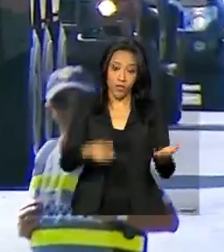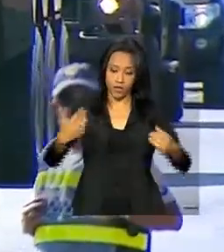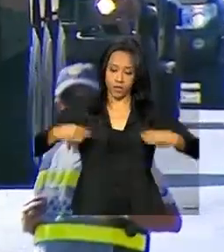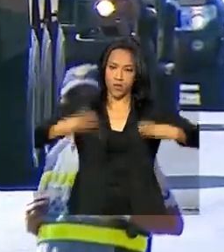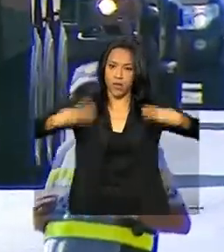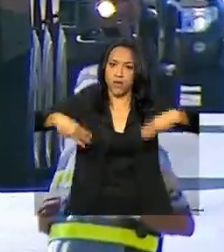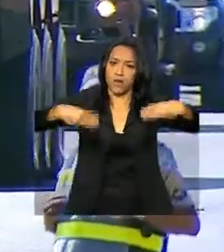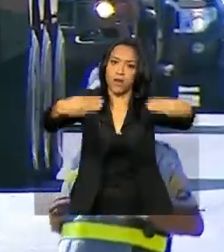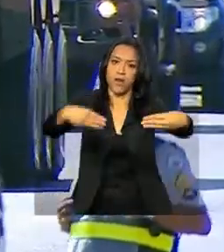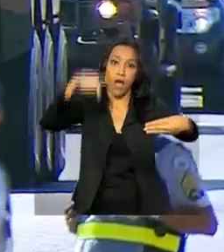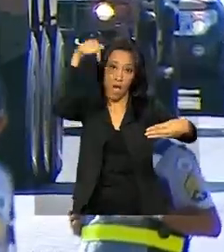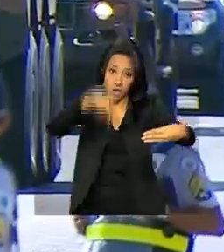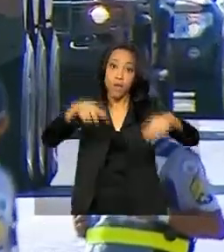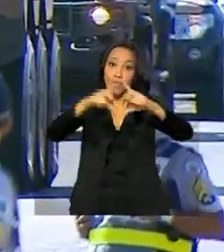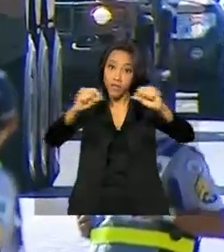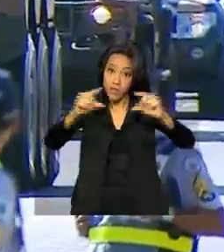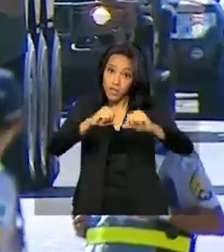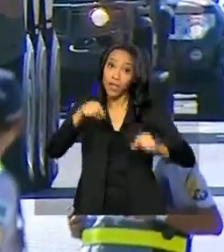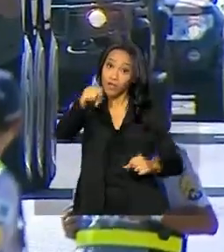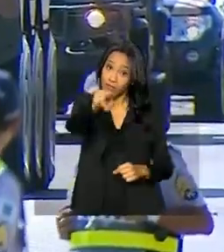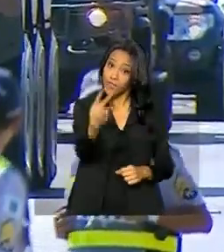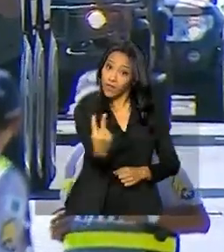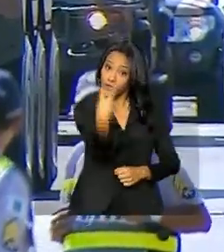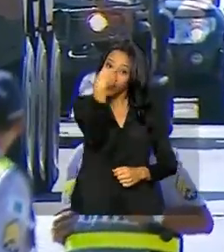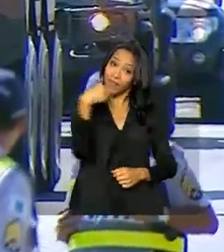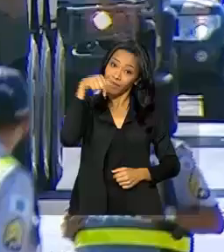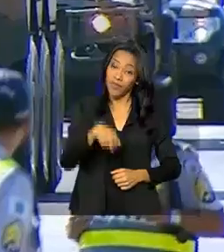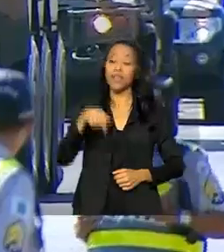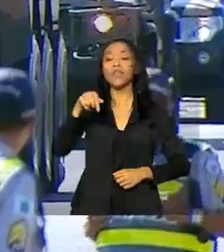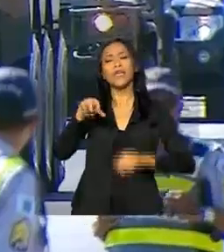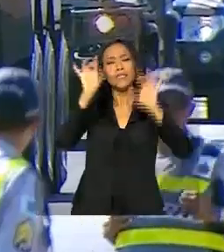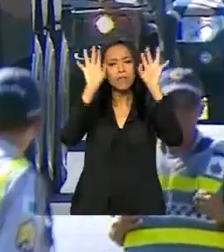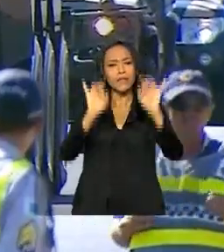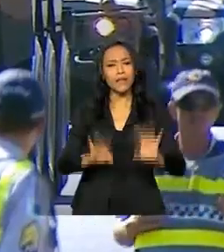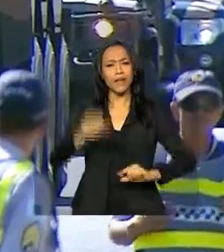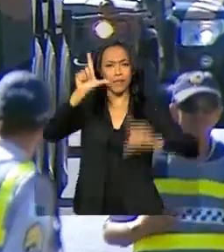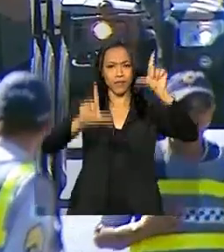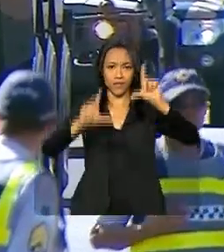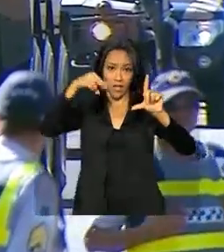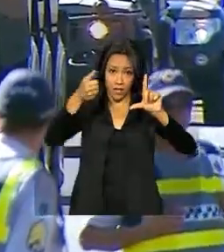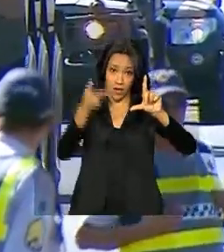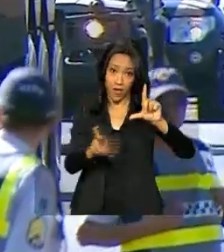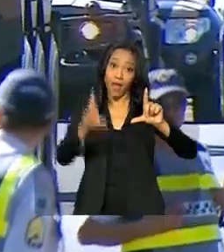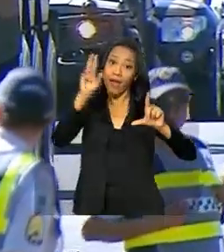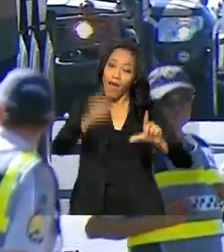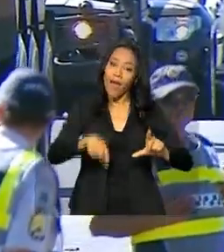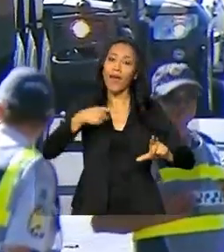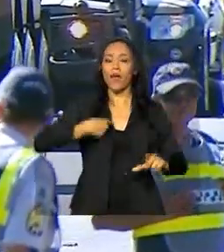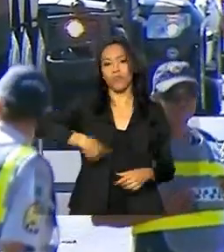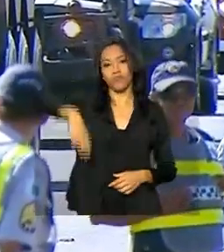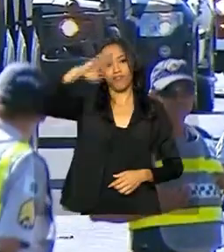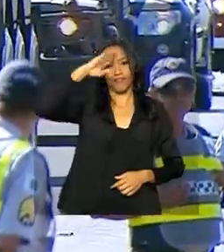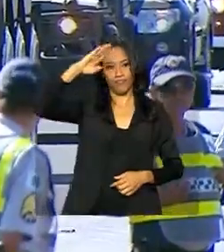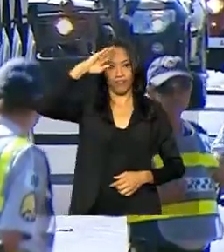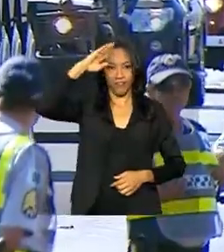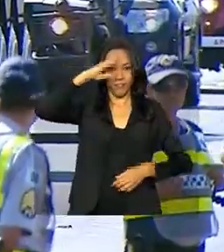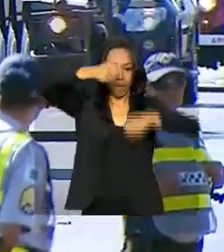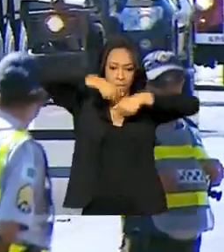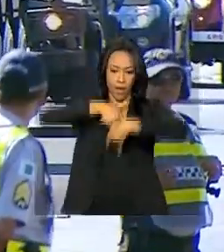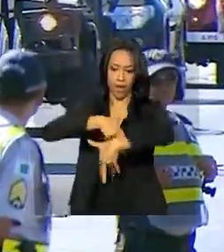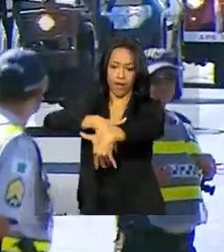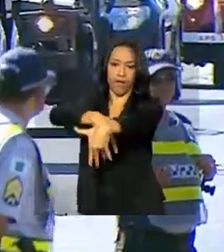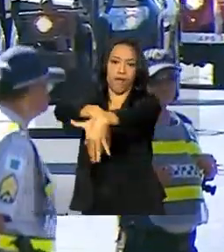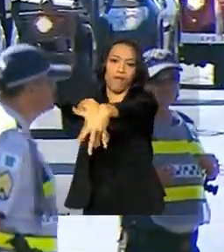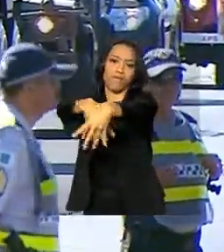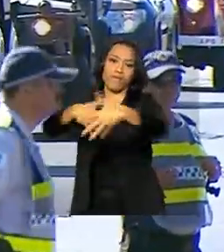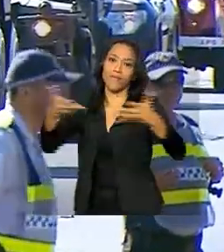Ministérios em Brasília. Você acompanha essa transmissão especial da TV NBR. É o desfile da Pátria, o desfile de 7 de setembro. Coronel